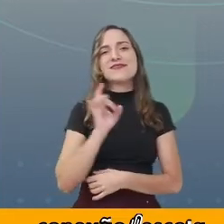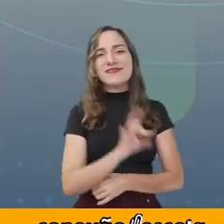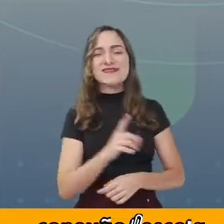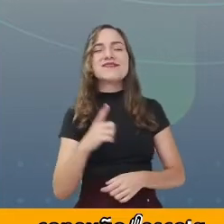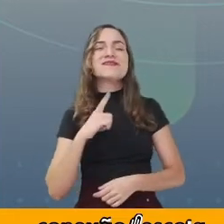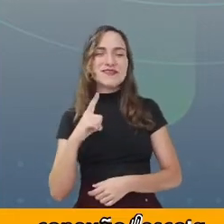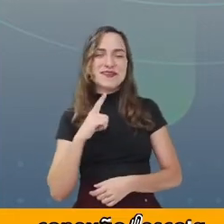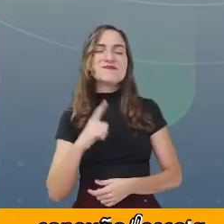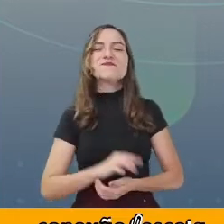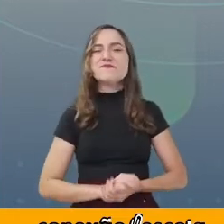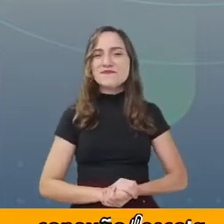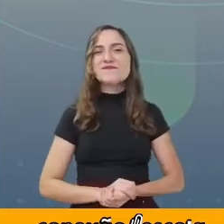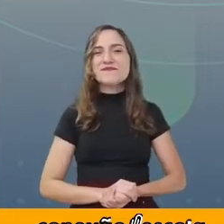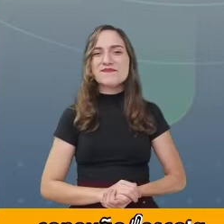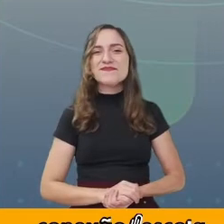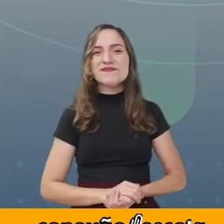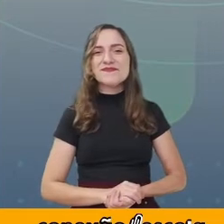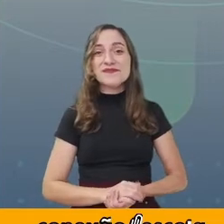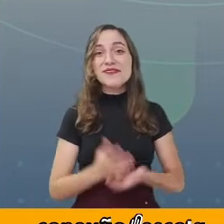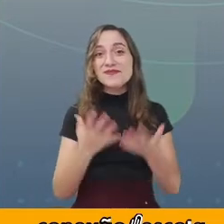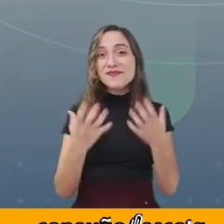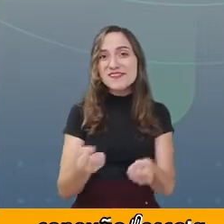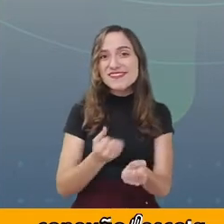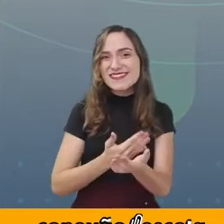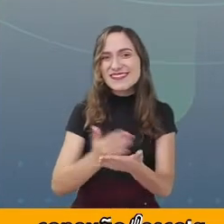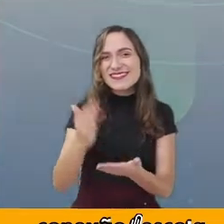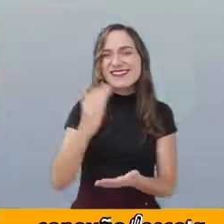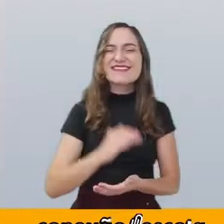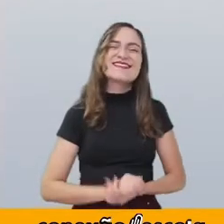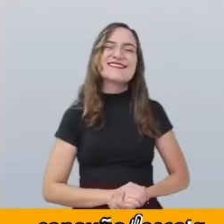fato e opinião. Vamos lá!